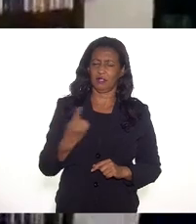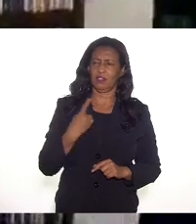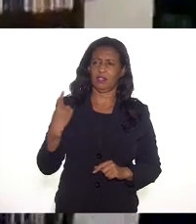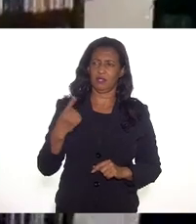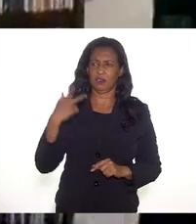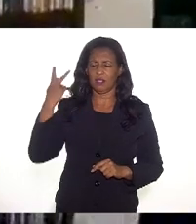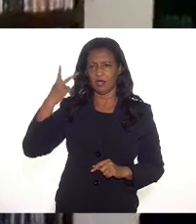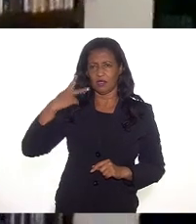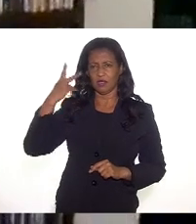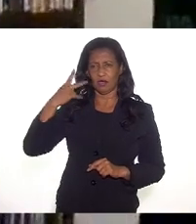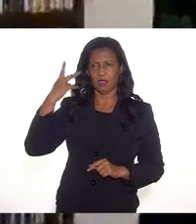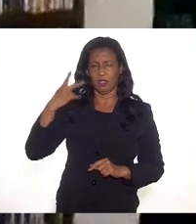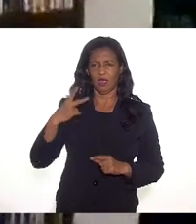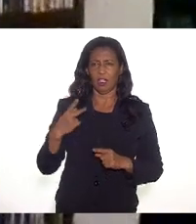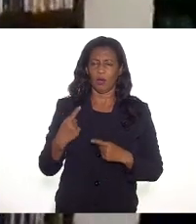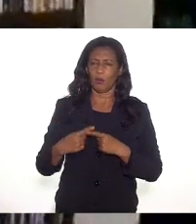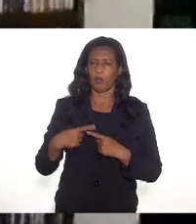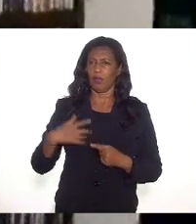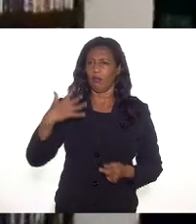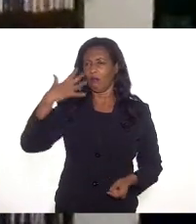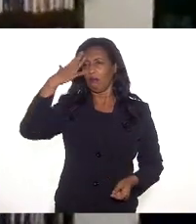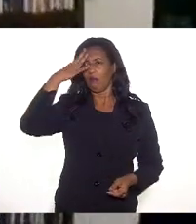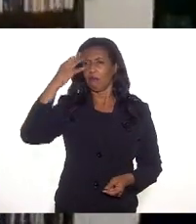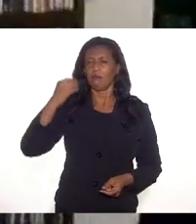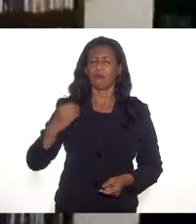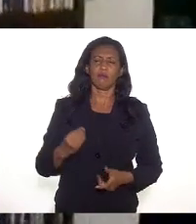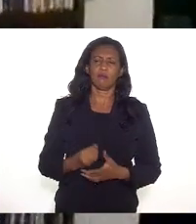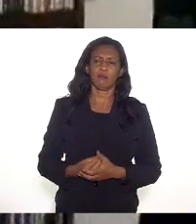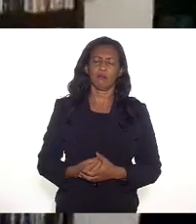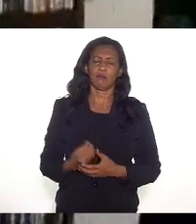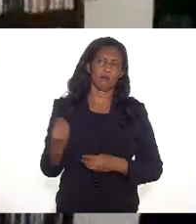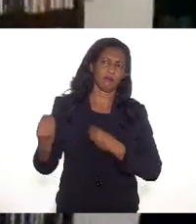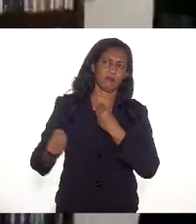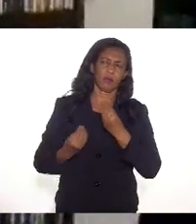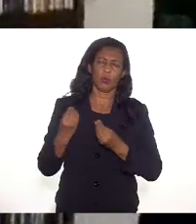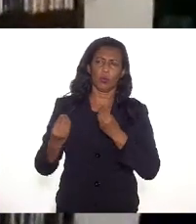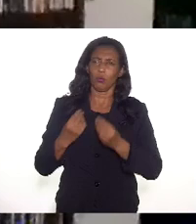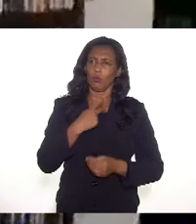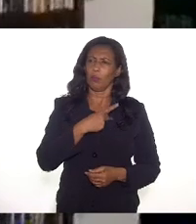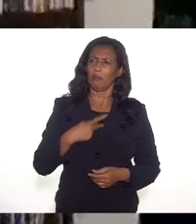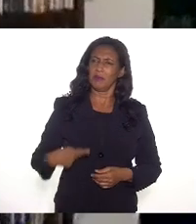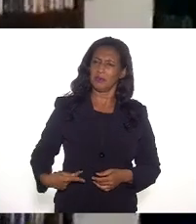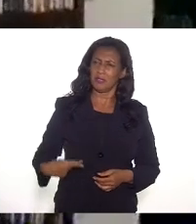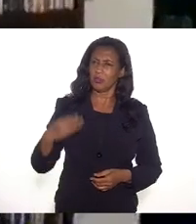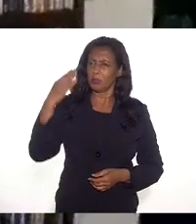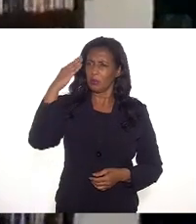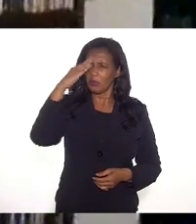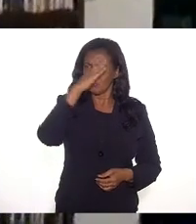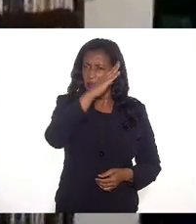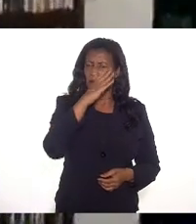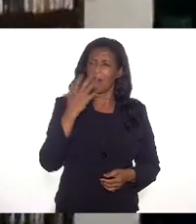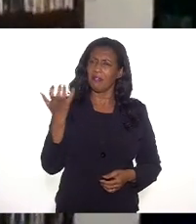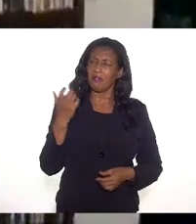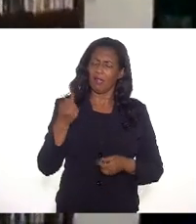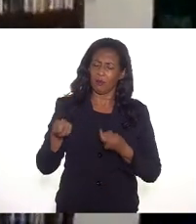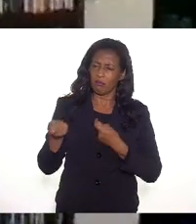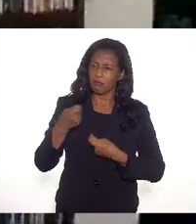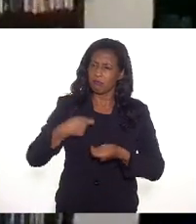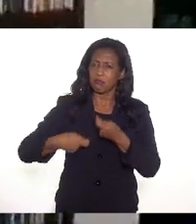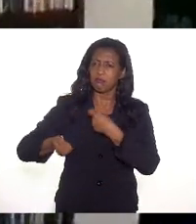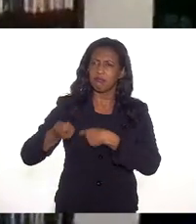ficamos sem entender como que o presidente da república quer administrar